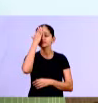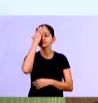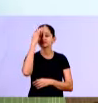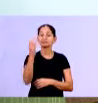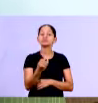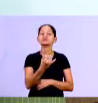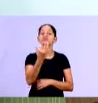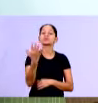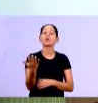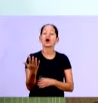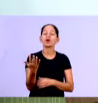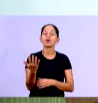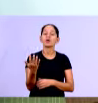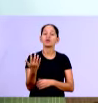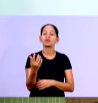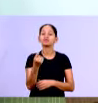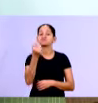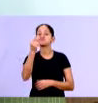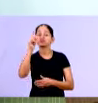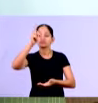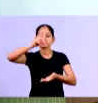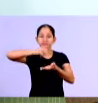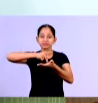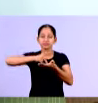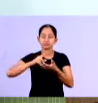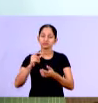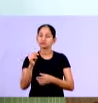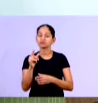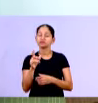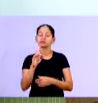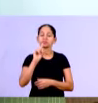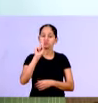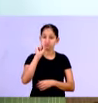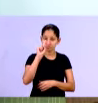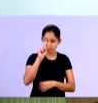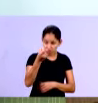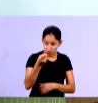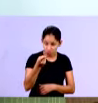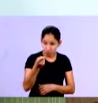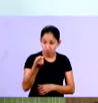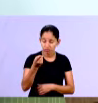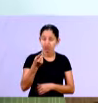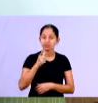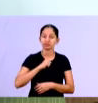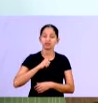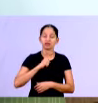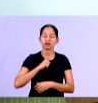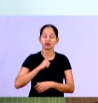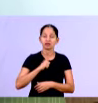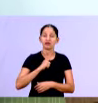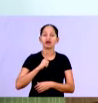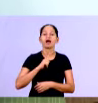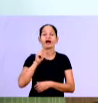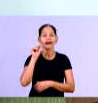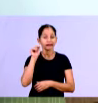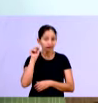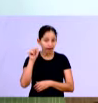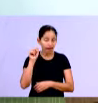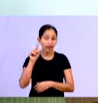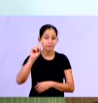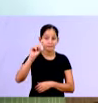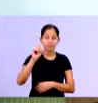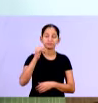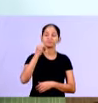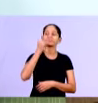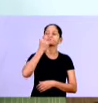o valor desse smartphone, ok? De R$1.000, valor presente dele. Esse dinheiro foi aplicado,